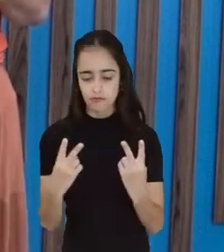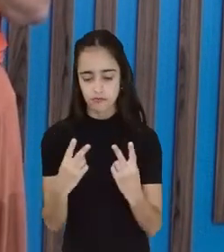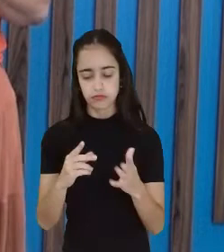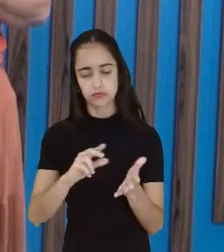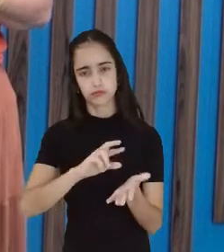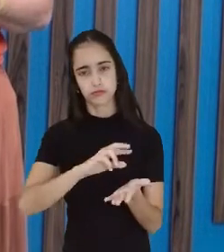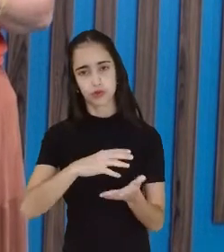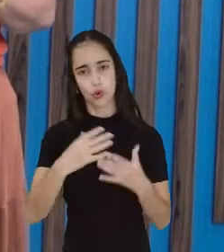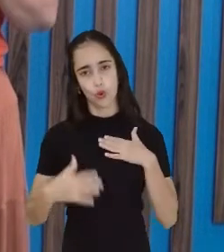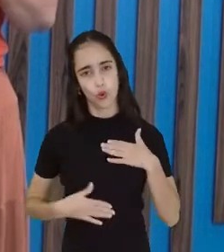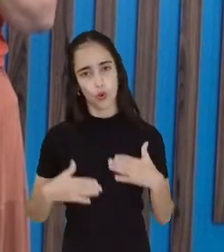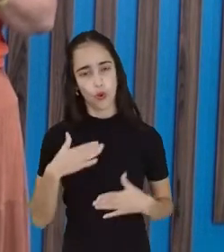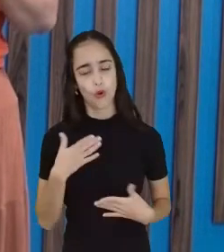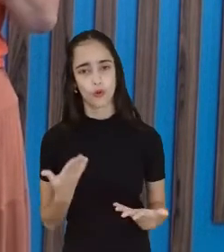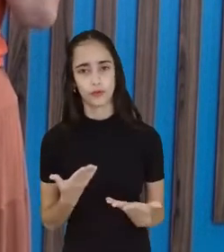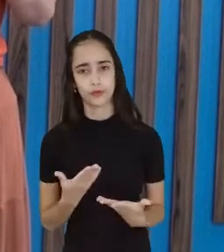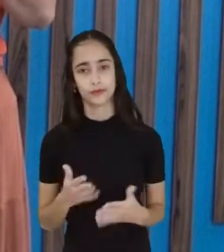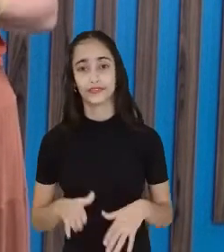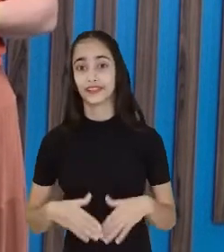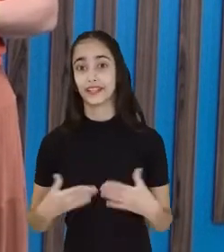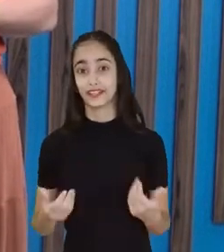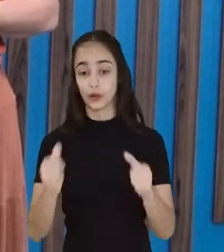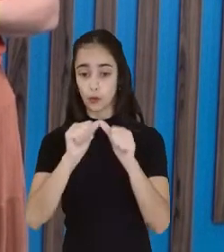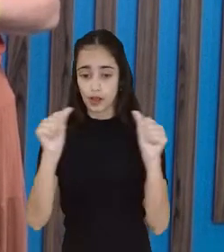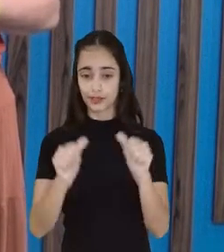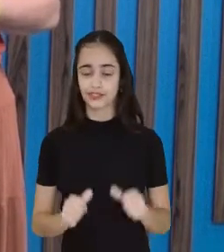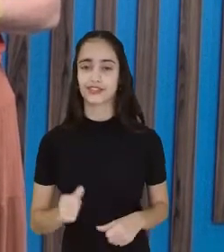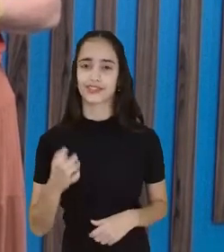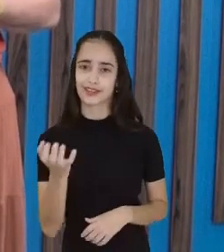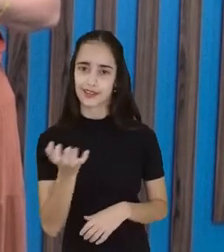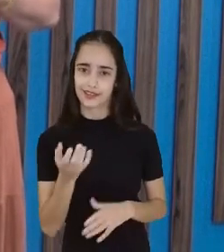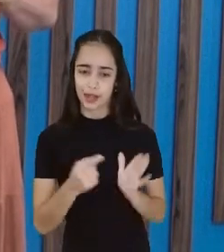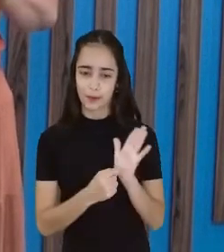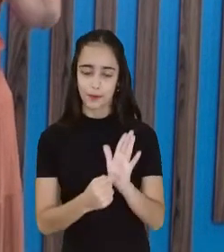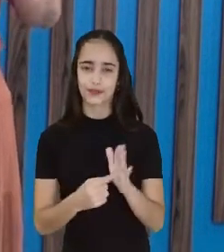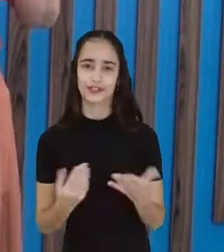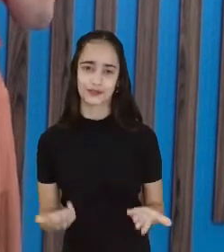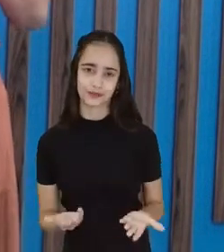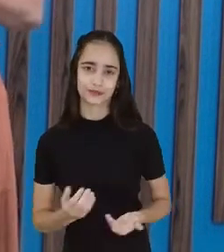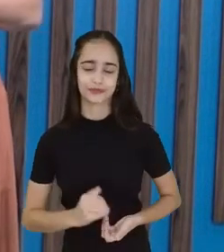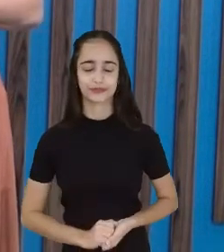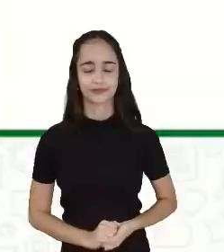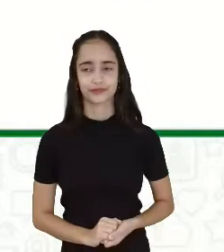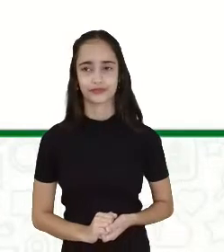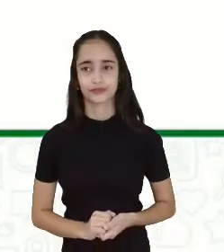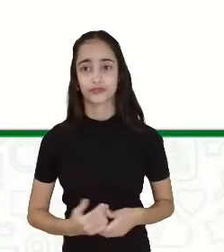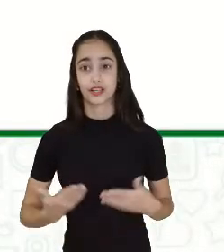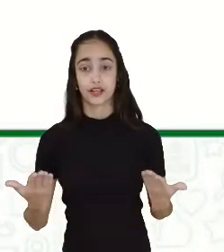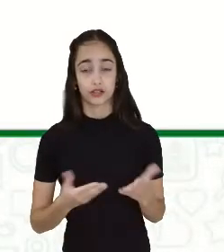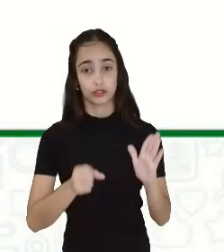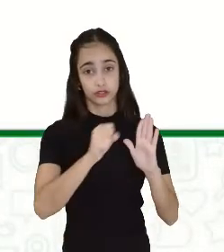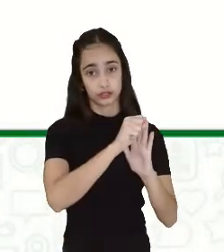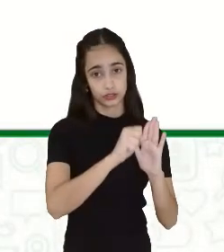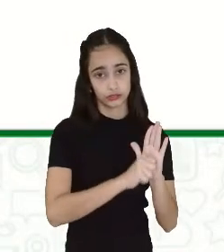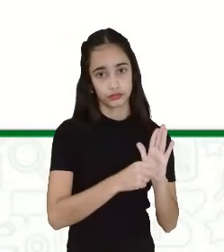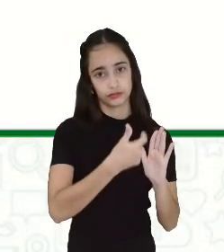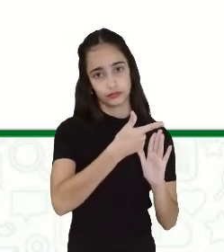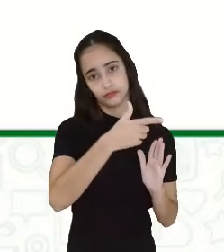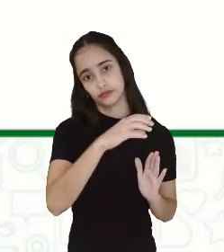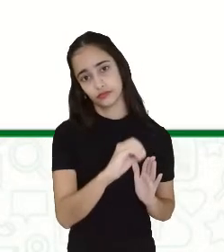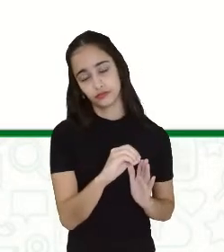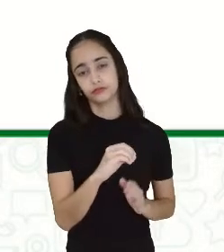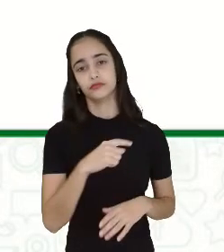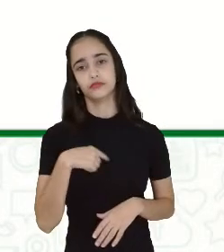esses artistas também querem trazer para gente pensar vamos ver mais um pouquinho então aí século 20 vocês estão vendo